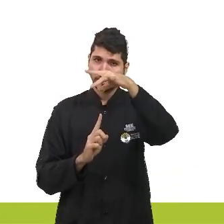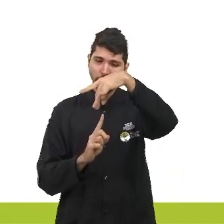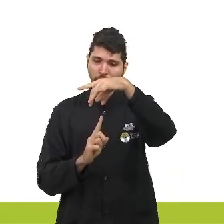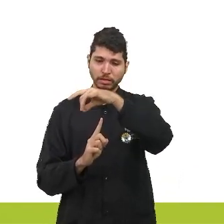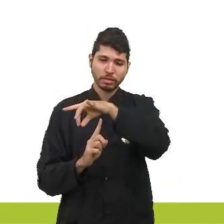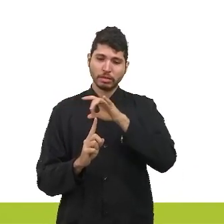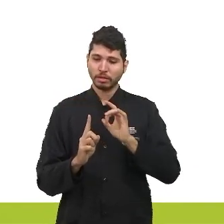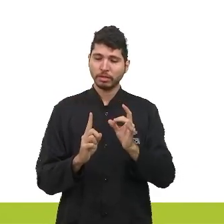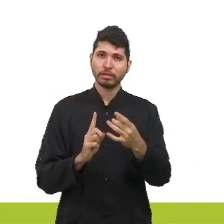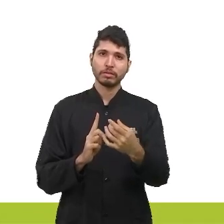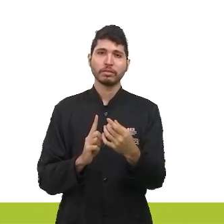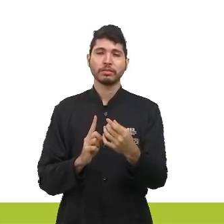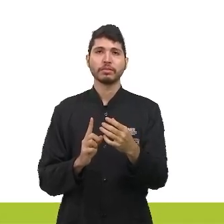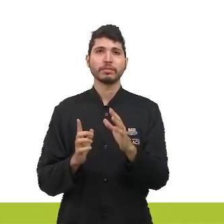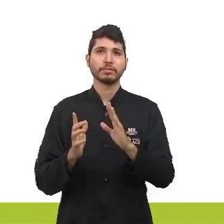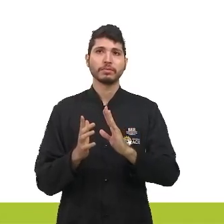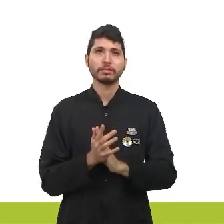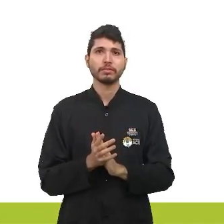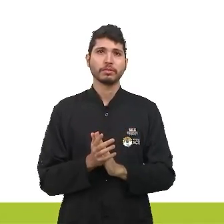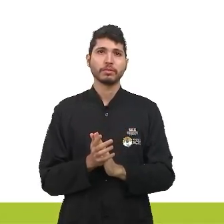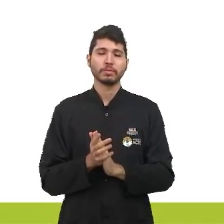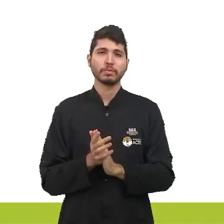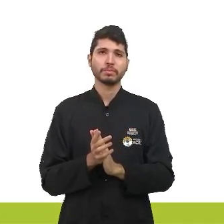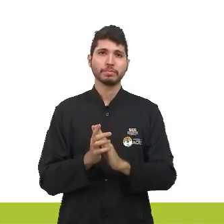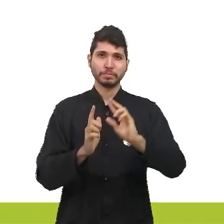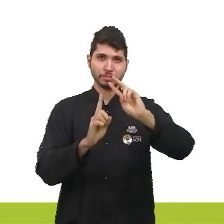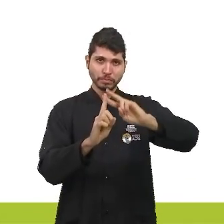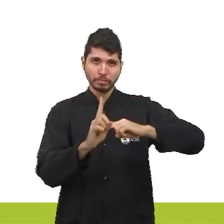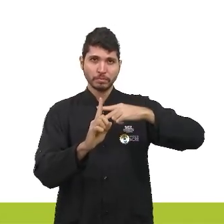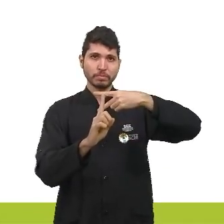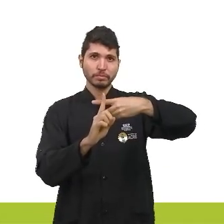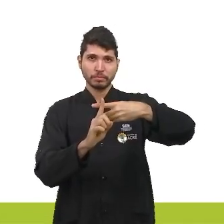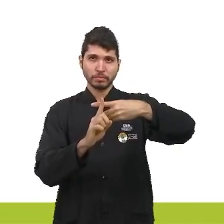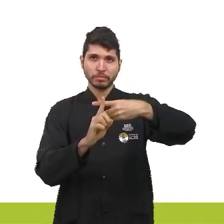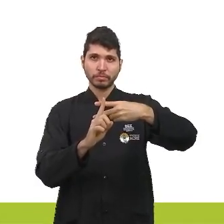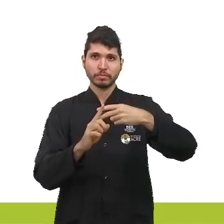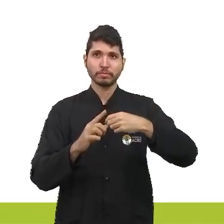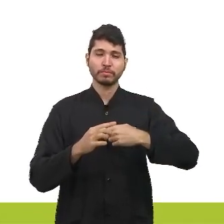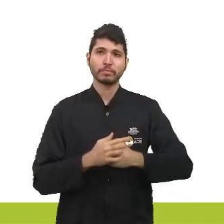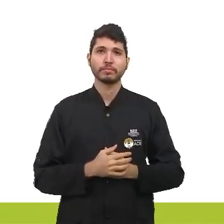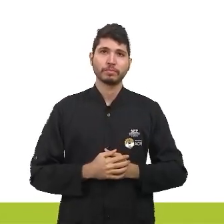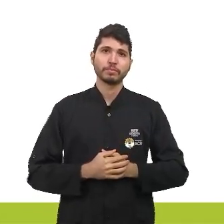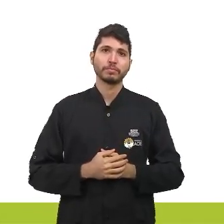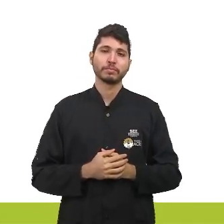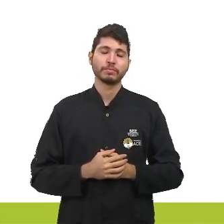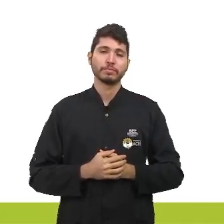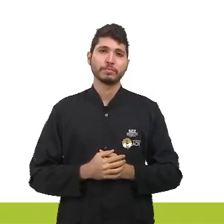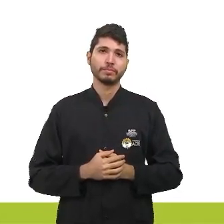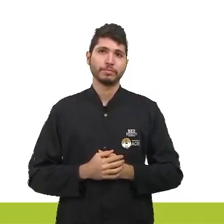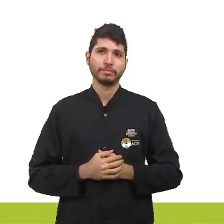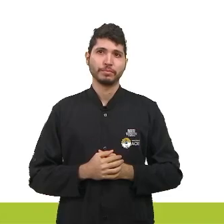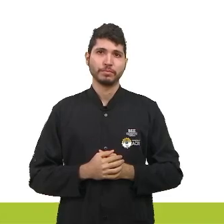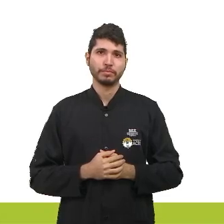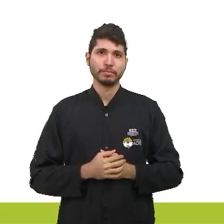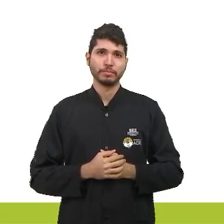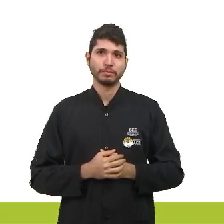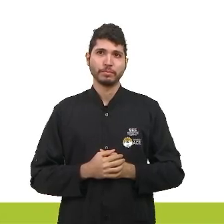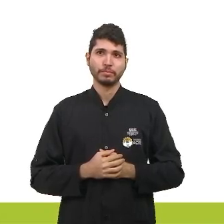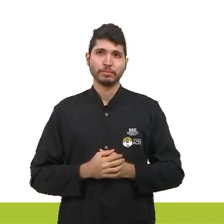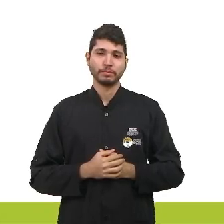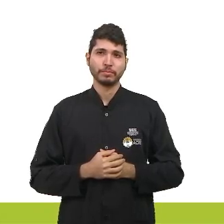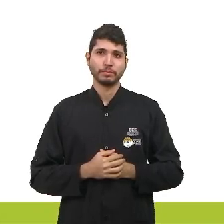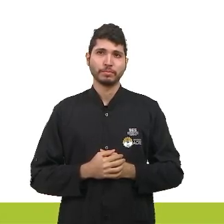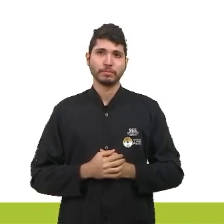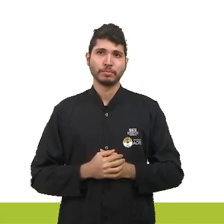sendo contado 2 vezes. Logo, o número de arestas tem que ser igual a esse número aqui. Então, eu posso